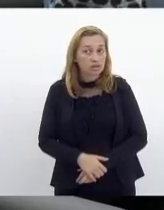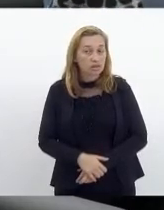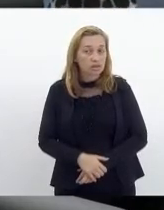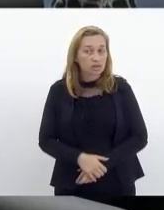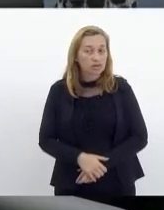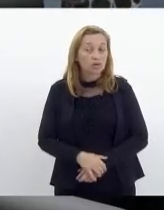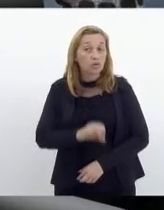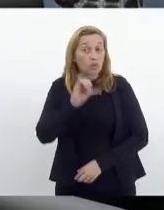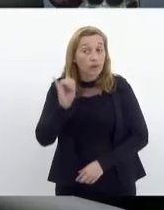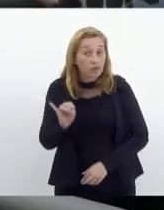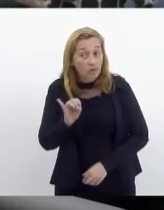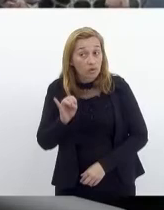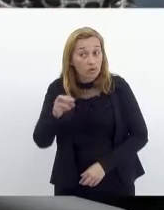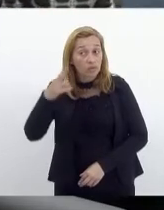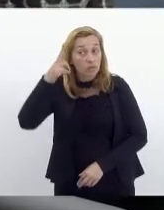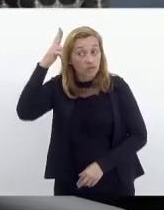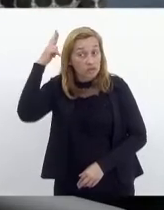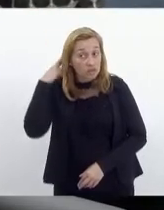Oi, Rosane.